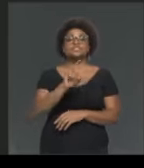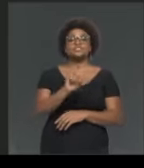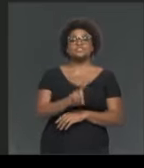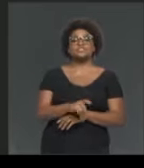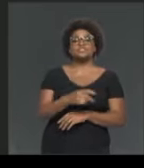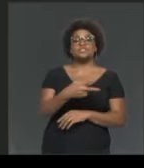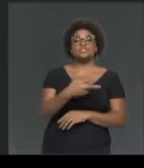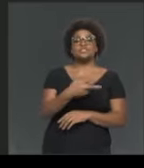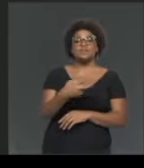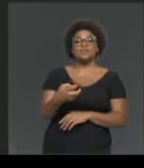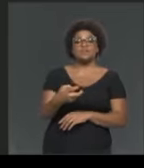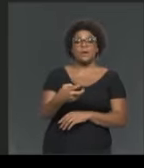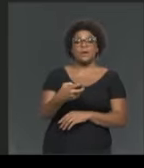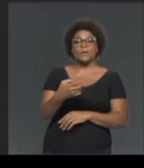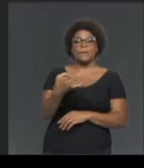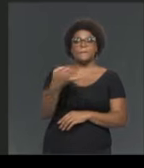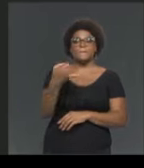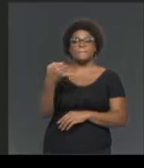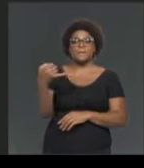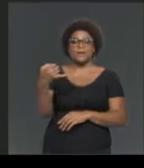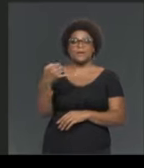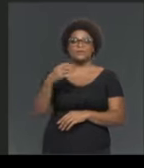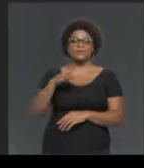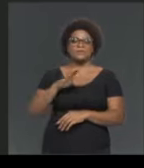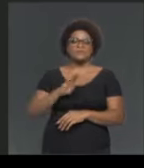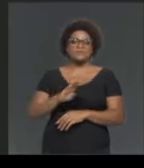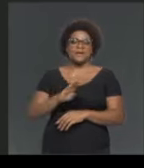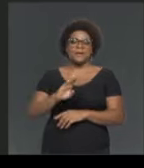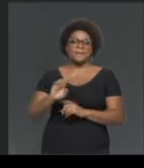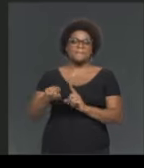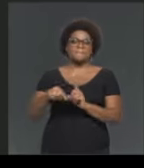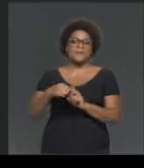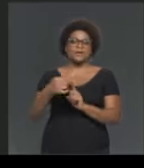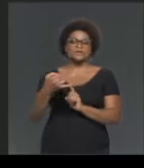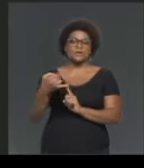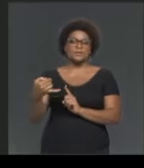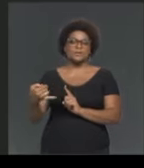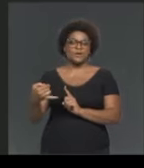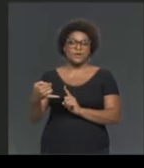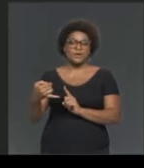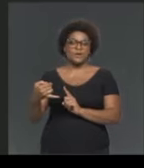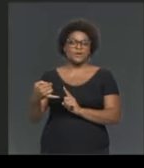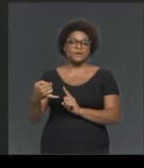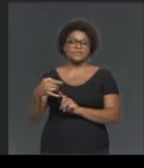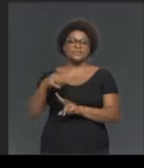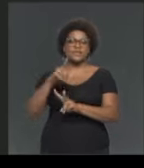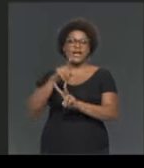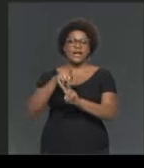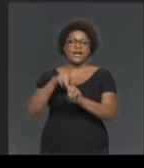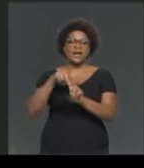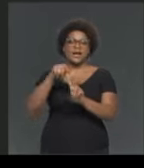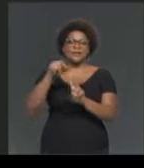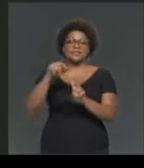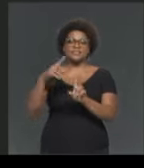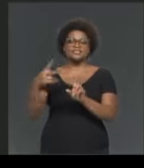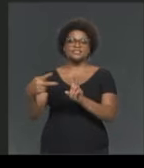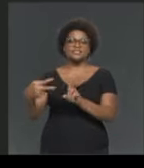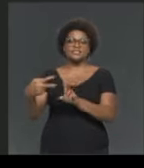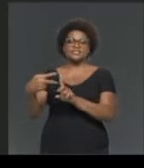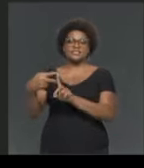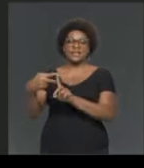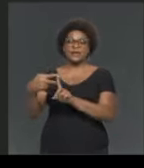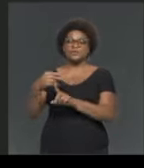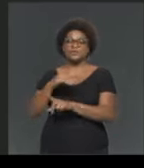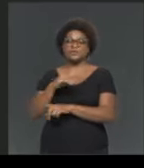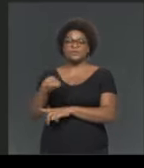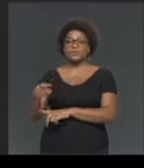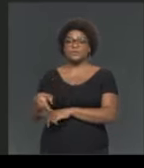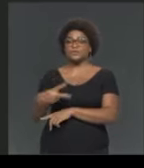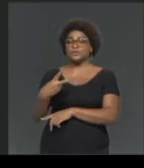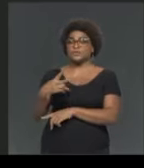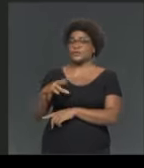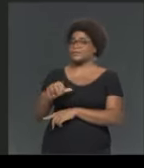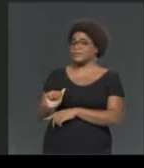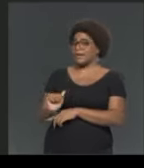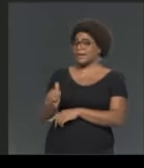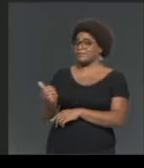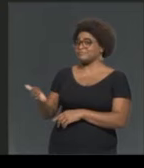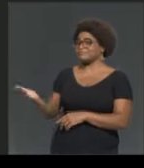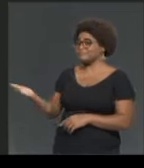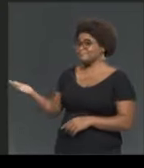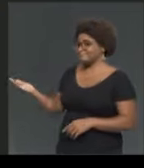X igual menos b mais ou menos raiz de delta